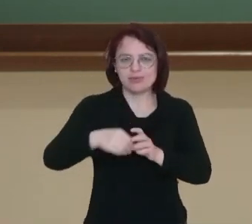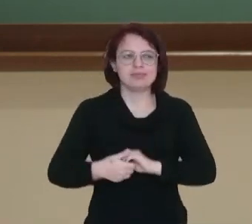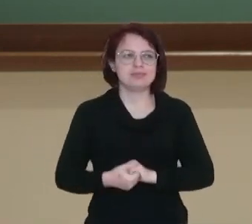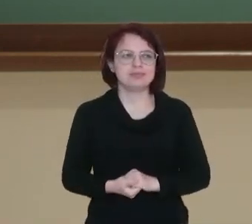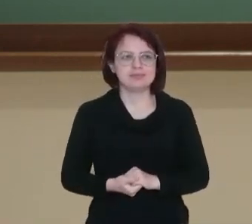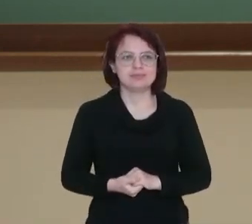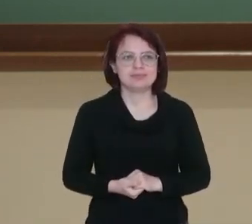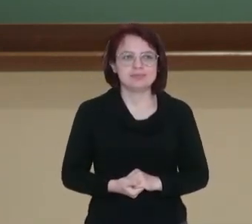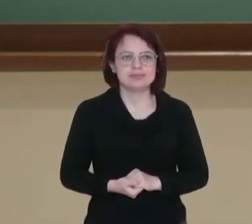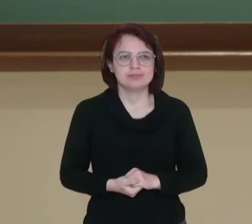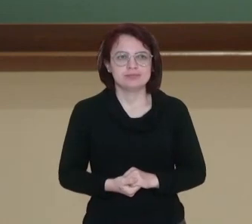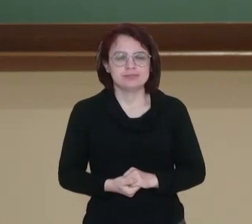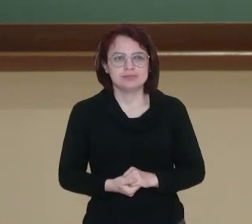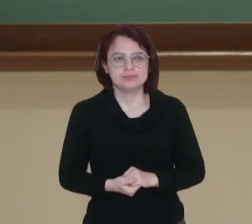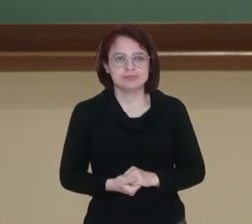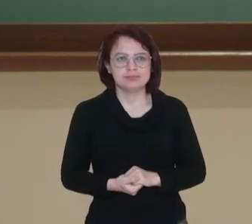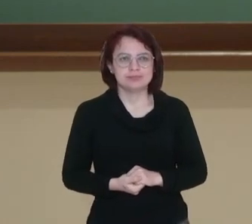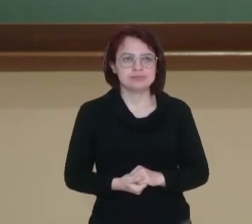campanha, beleza?